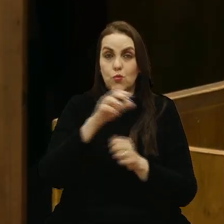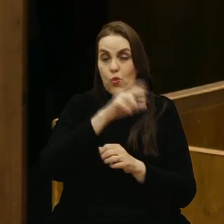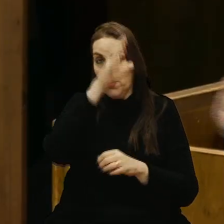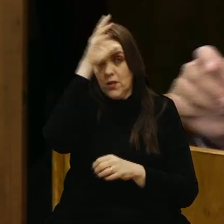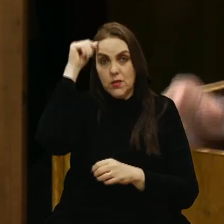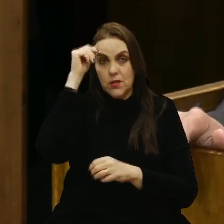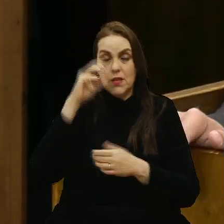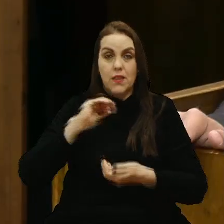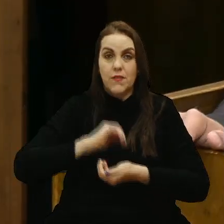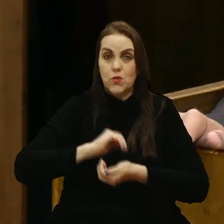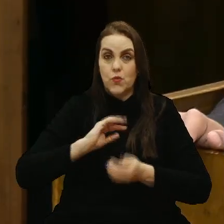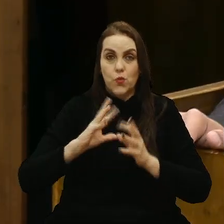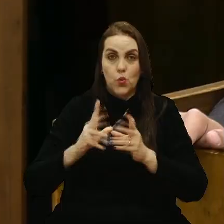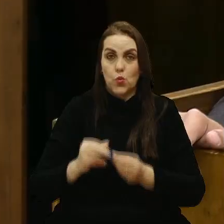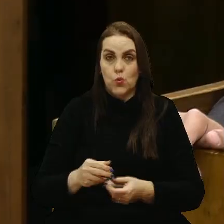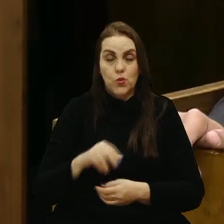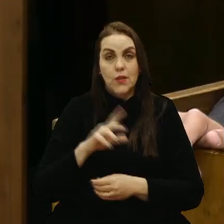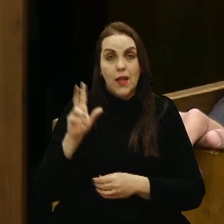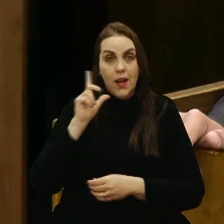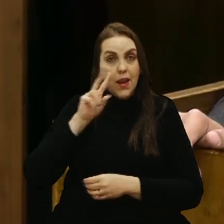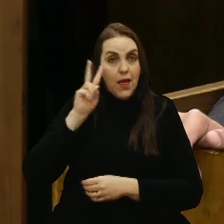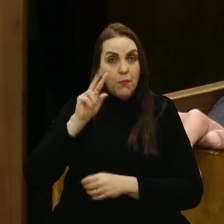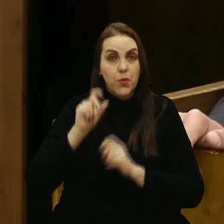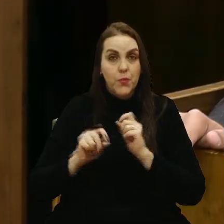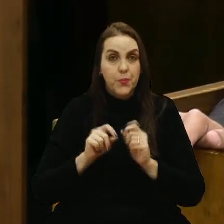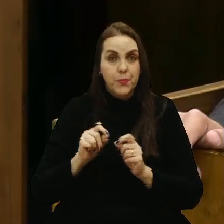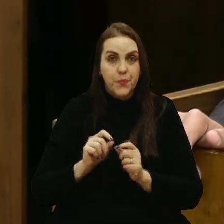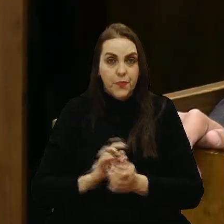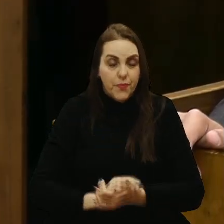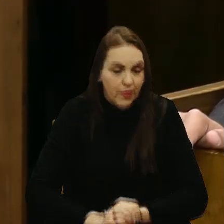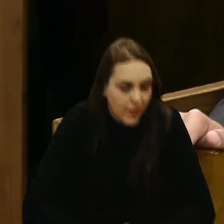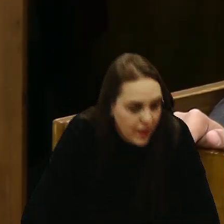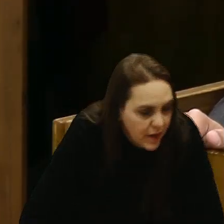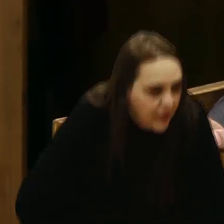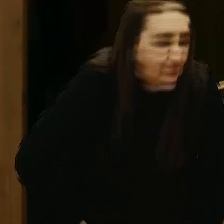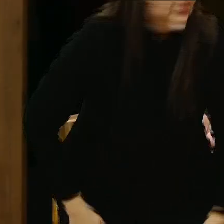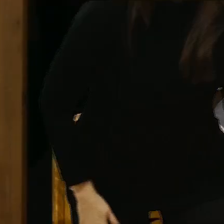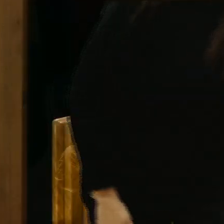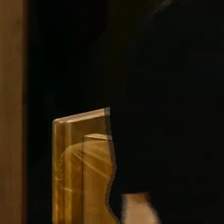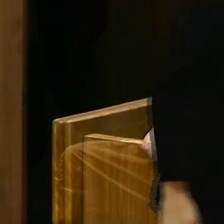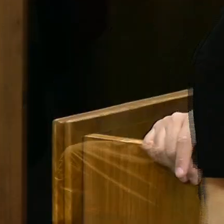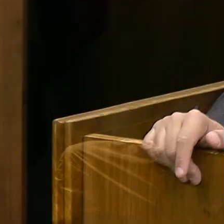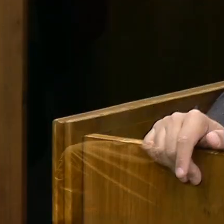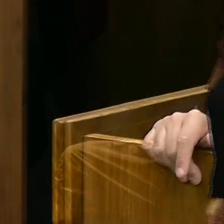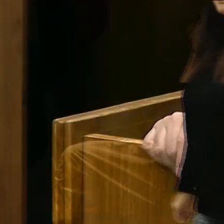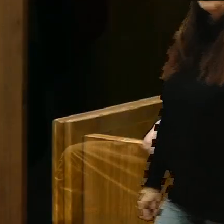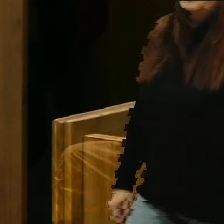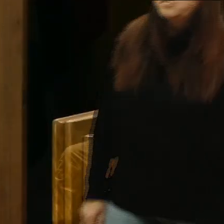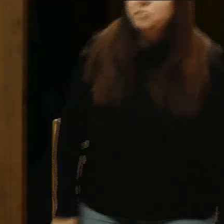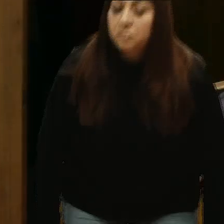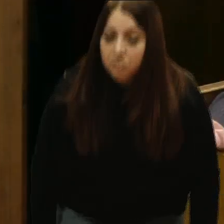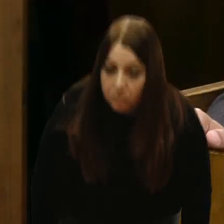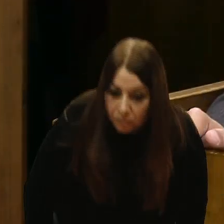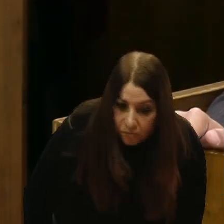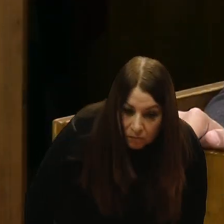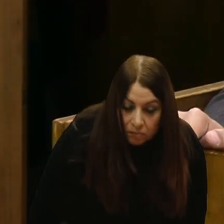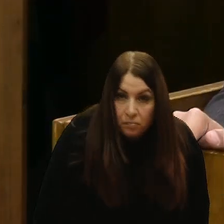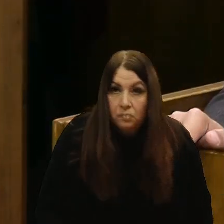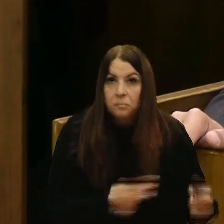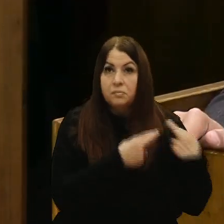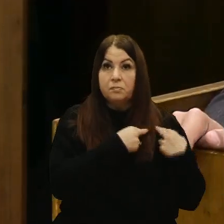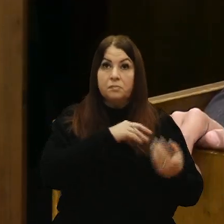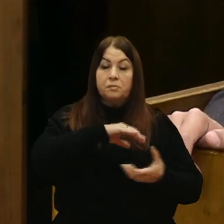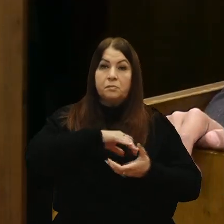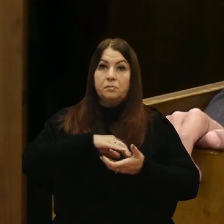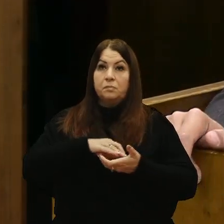Defesa Civil. Lembro do responsável pela Defesa Civil e o Bagé, são duas pessoas que vêm na minha cabeça,